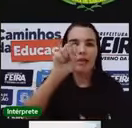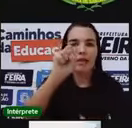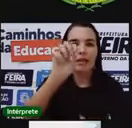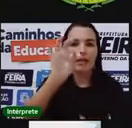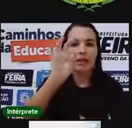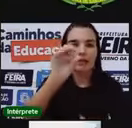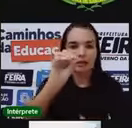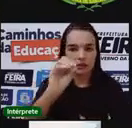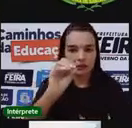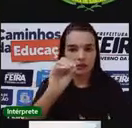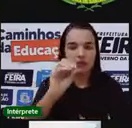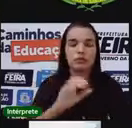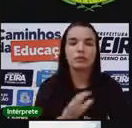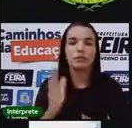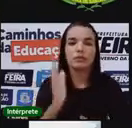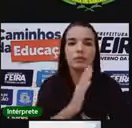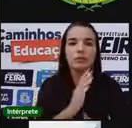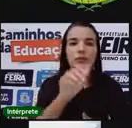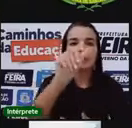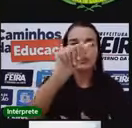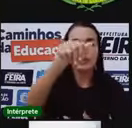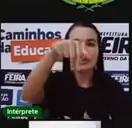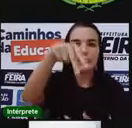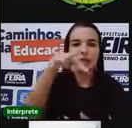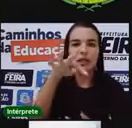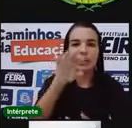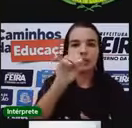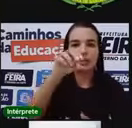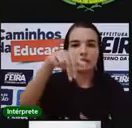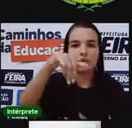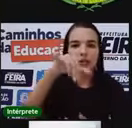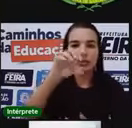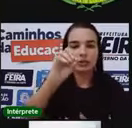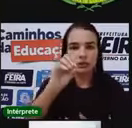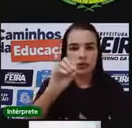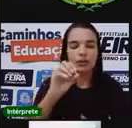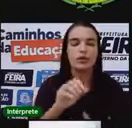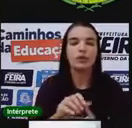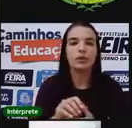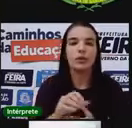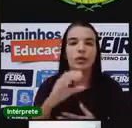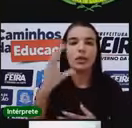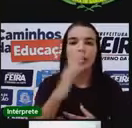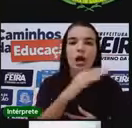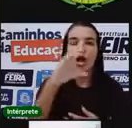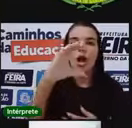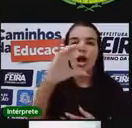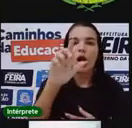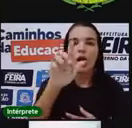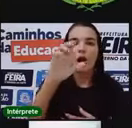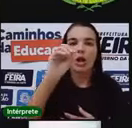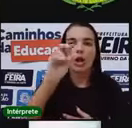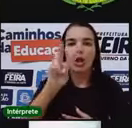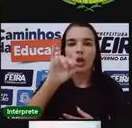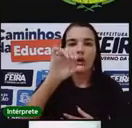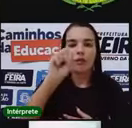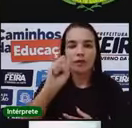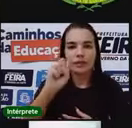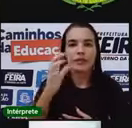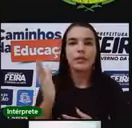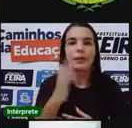Antônio Antunes, Geraldo Dias, Clóvis Ramos, Monsenhor Mário